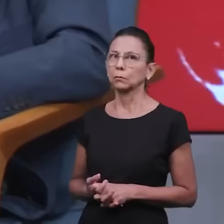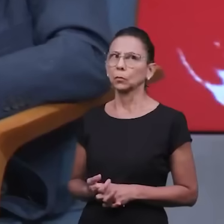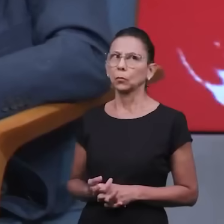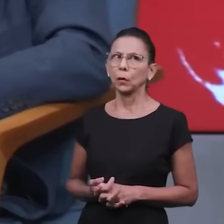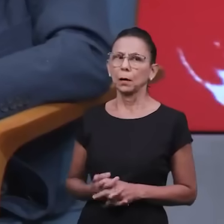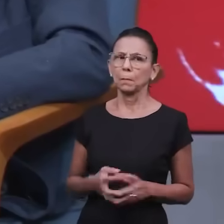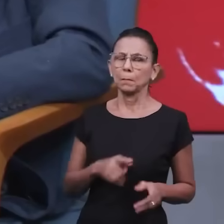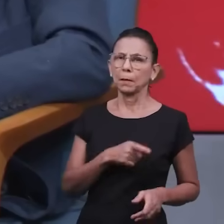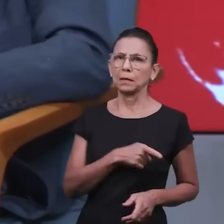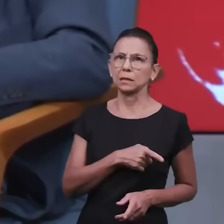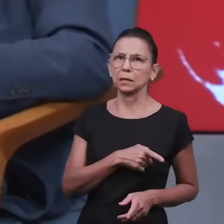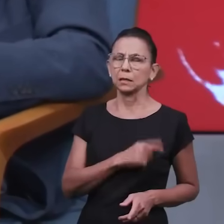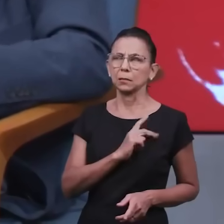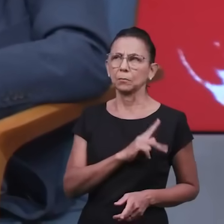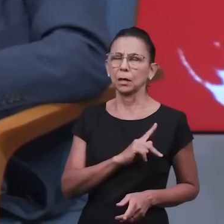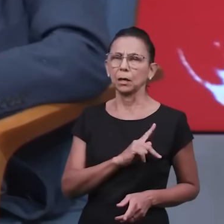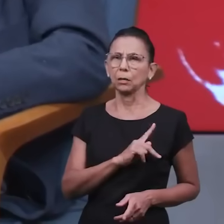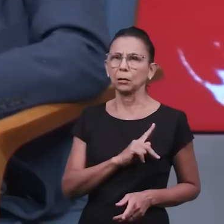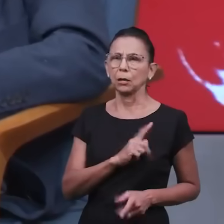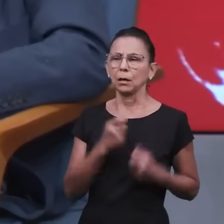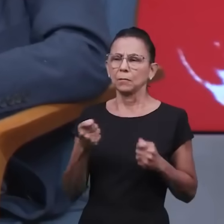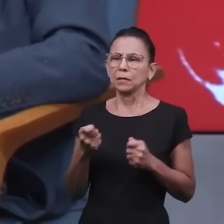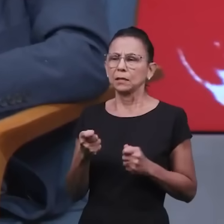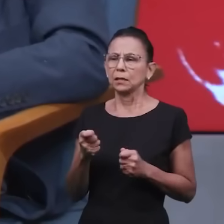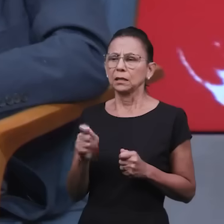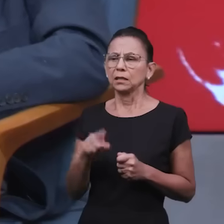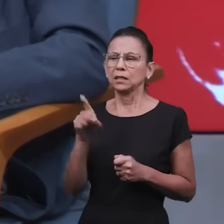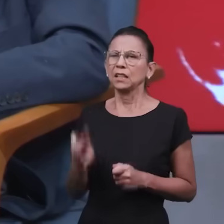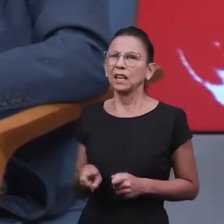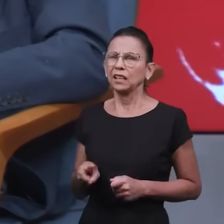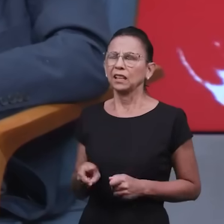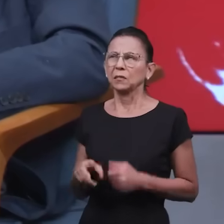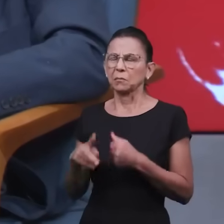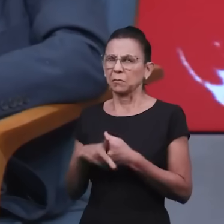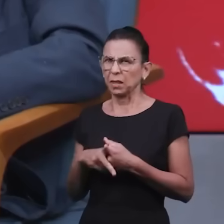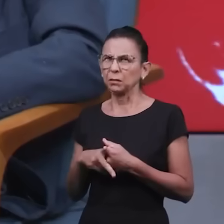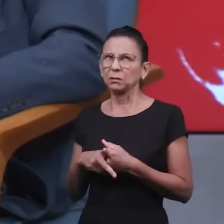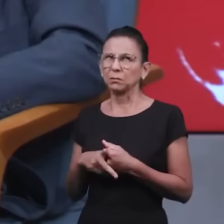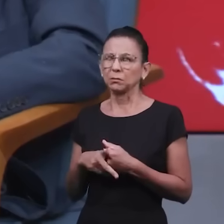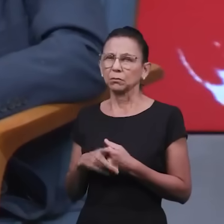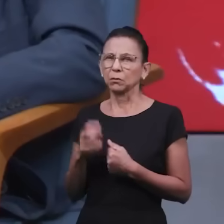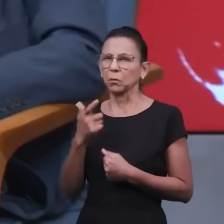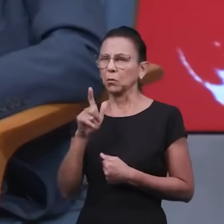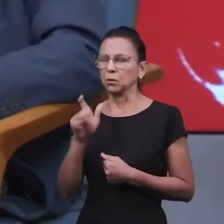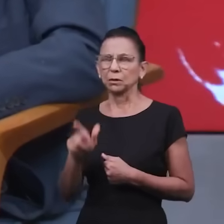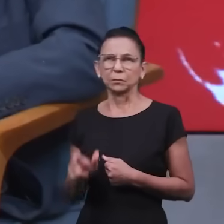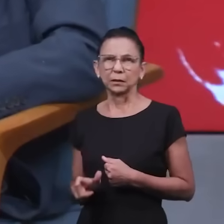Paulo perseguia um irmão isoladamente, Pedro, ou outro irmão?